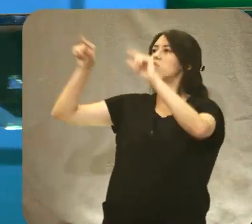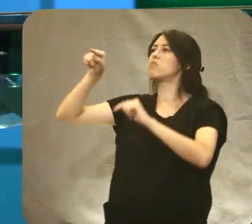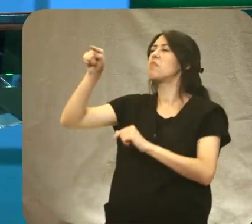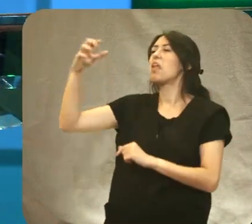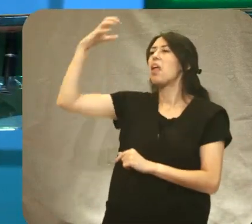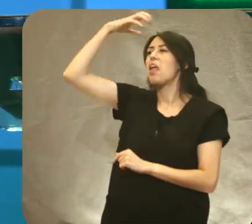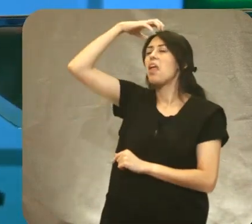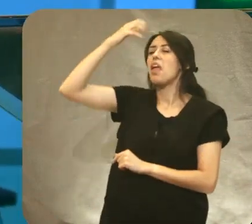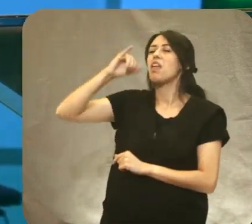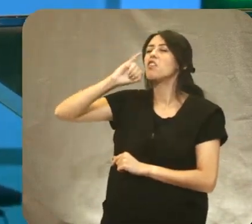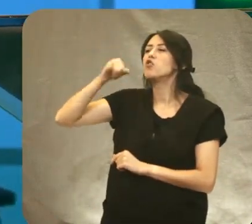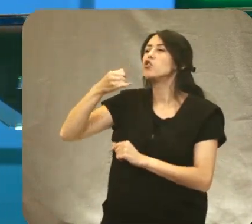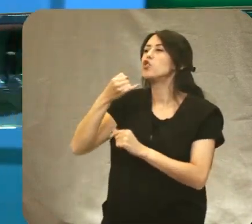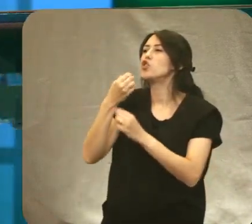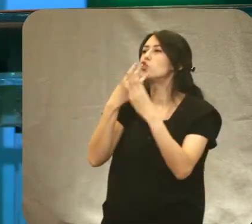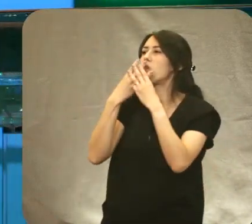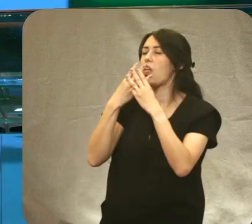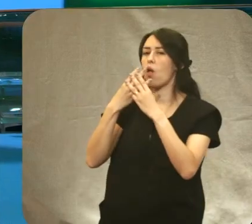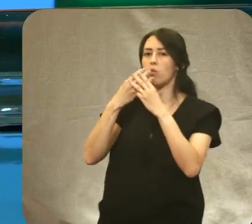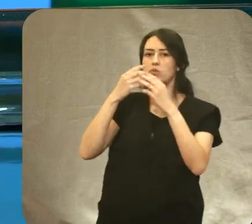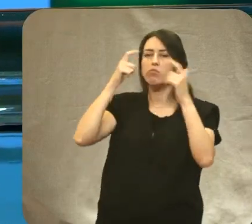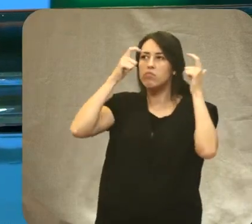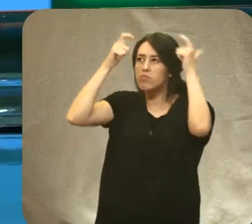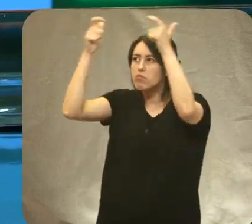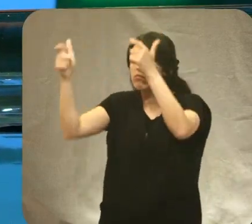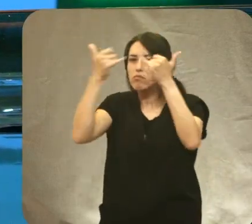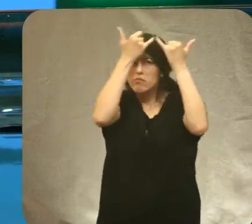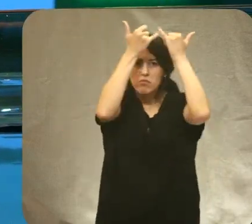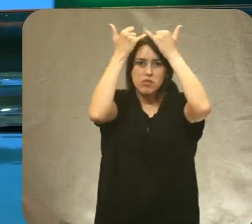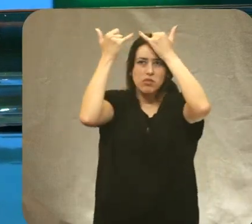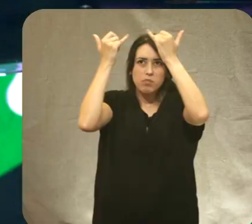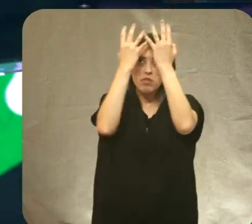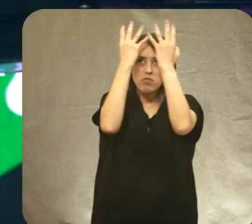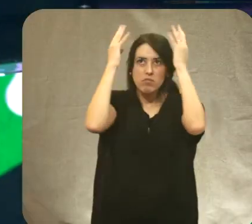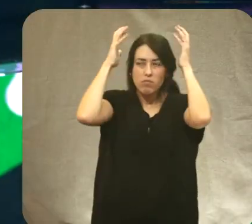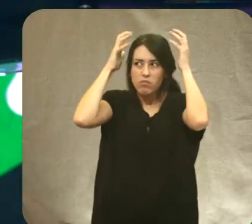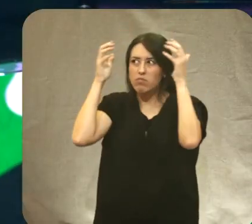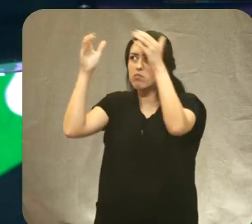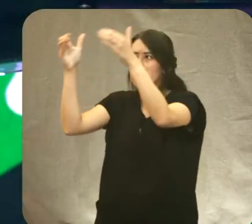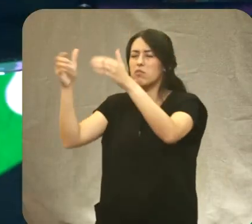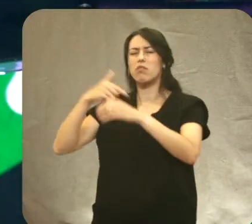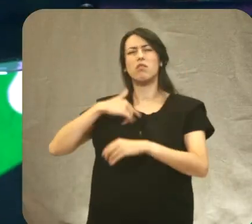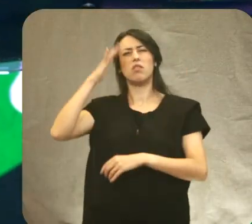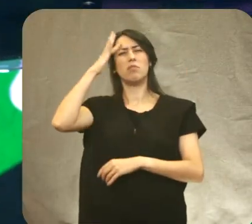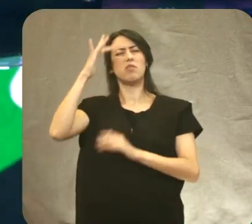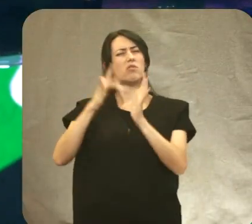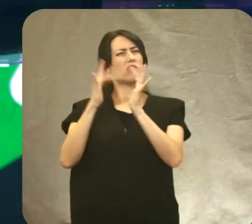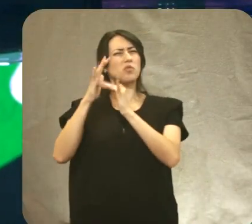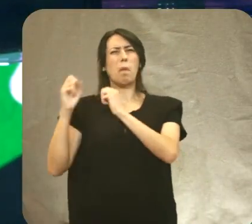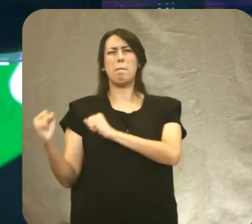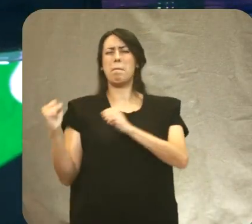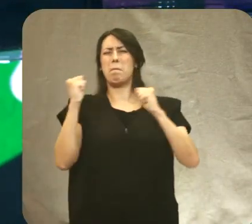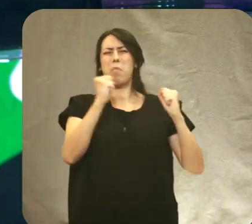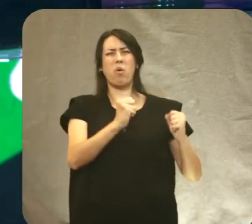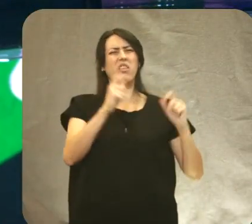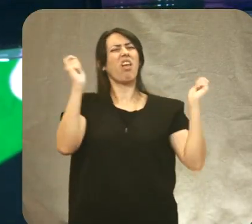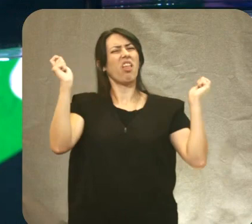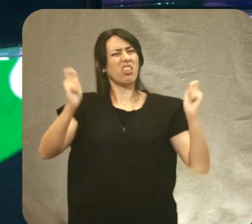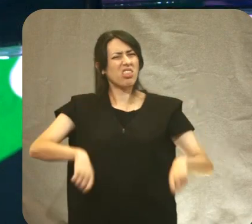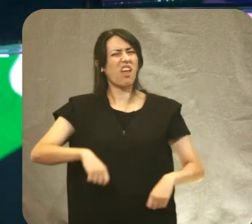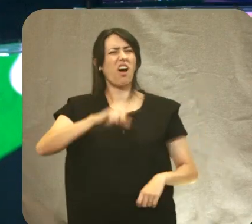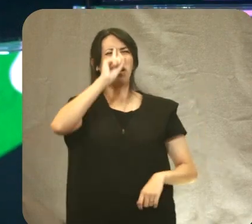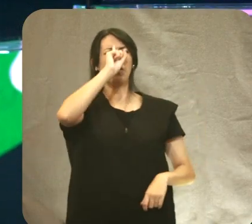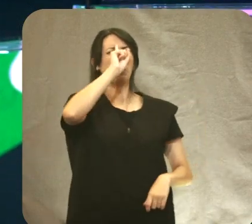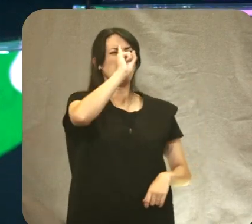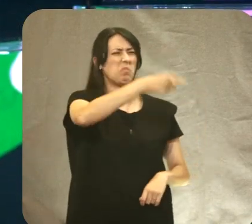cinzeu, uma coroa de espinhos na sua cabeça. E eu fico pensando, ele tinha todo o poder, toda a autoridade. Ele podia levantar as